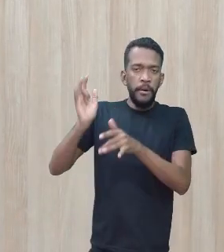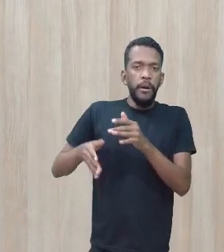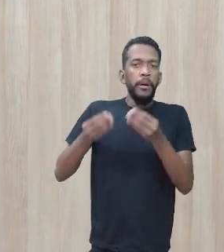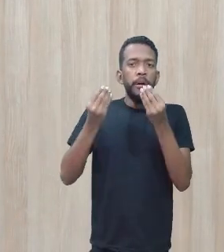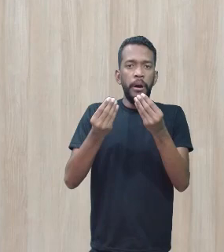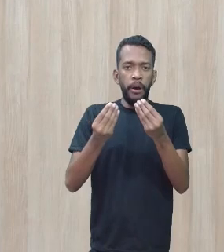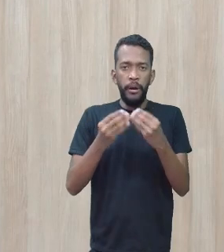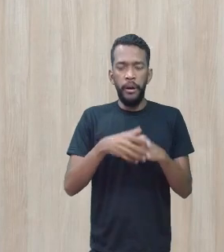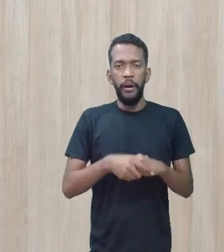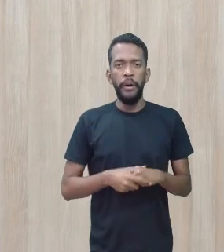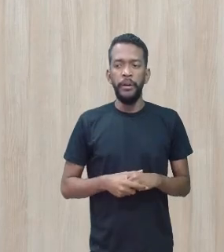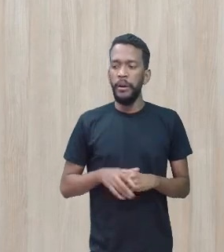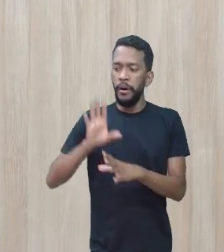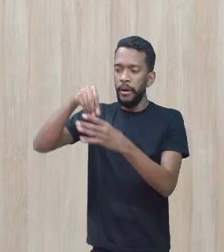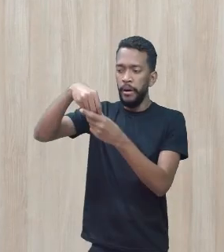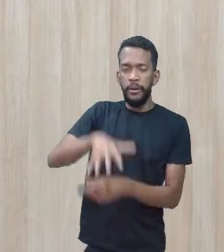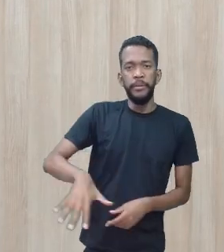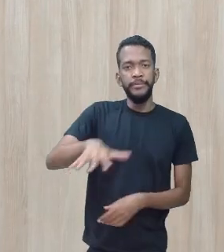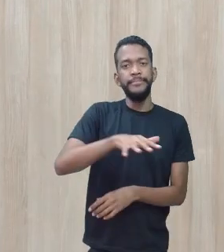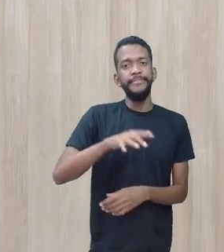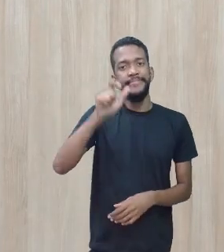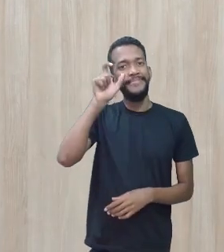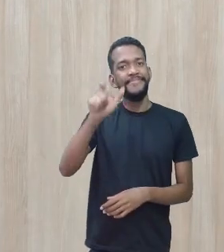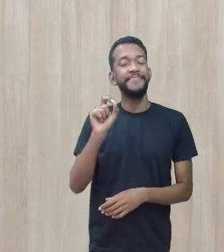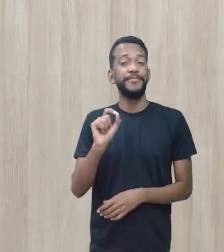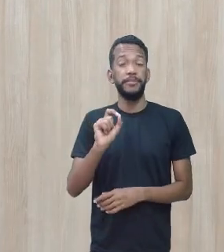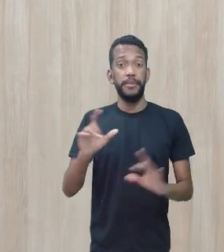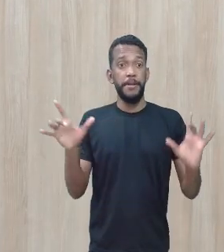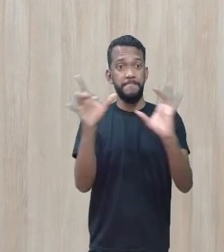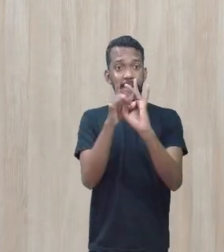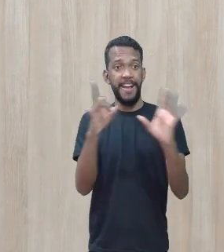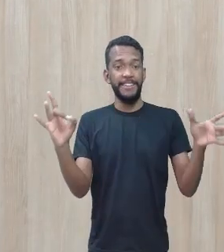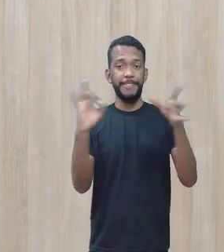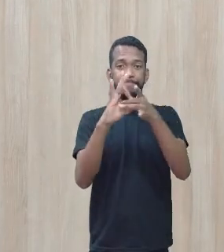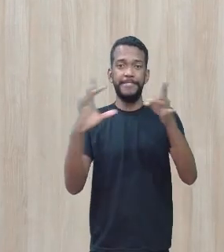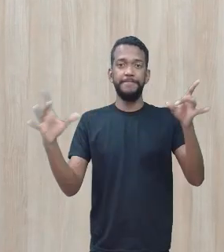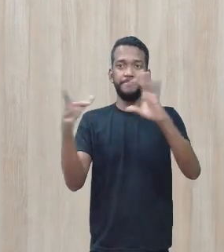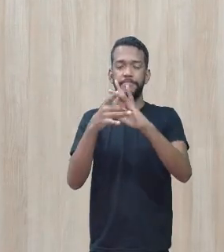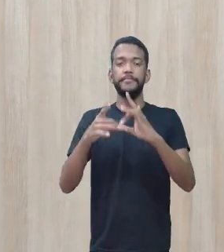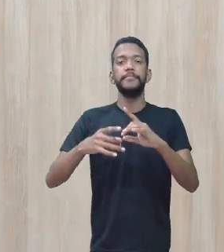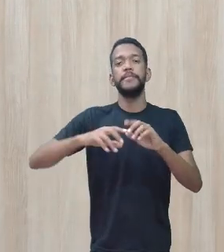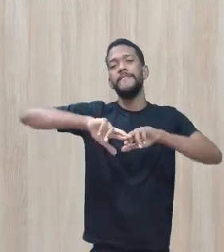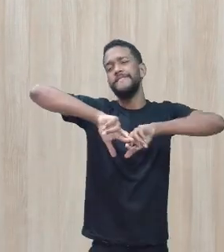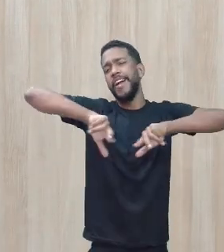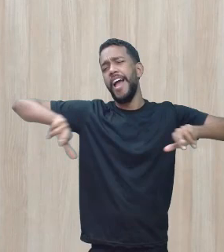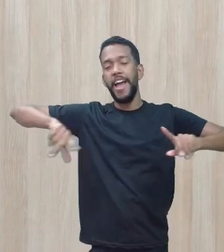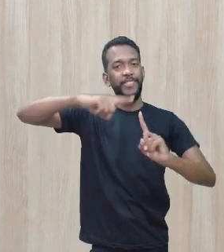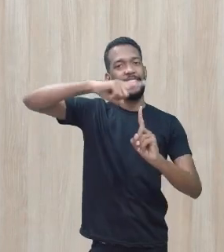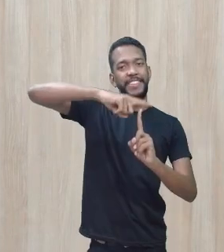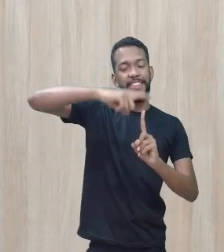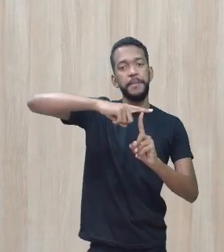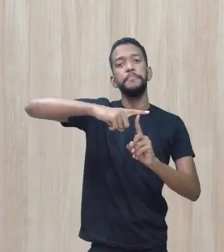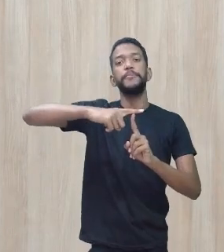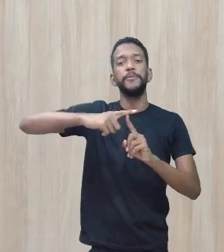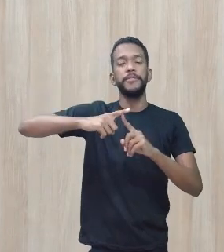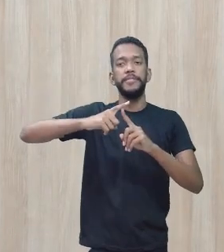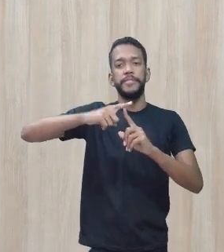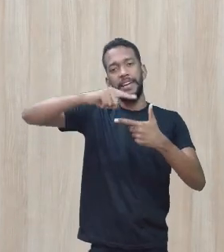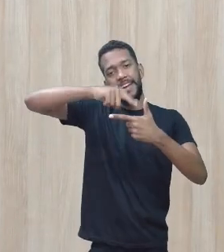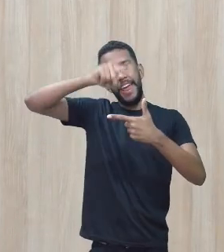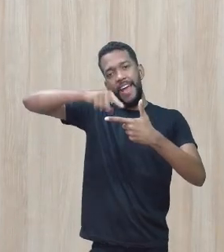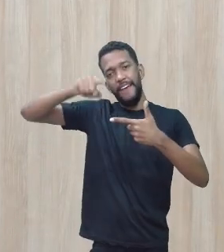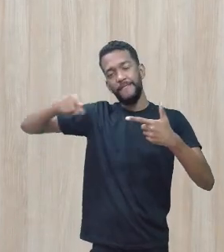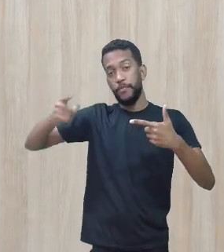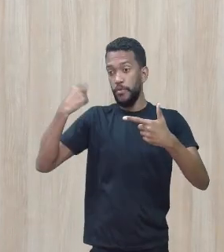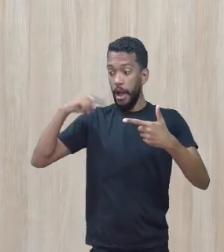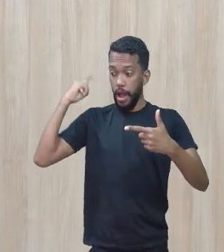Nesse gráfico, eu trouxe uma informação bem interessante, uma junção de vários tipos de gráficos que a gente viu na aula passada. Antes mesmo